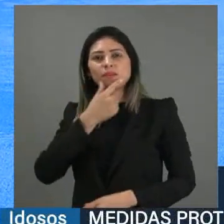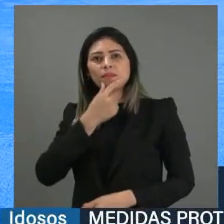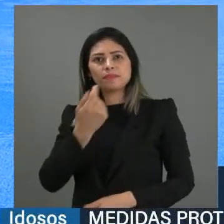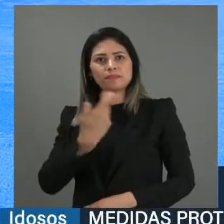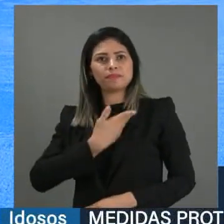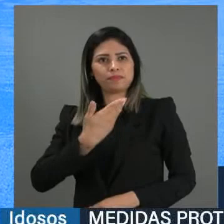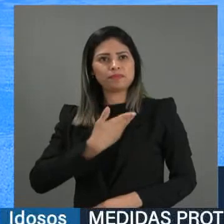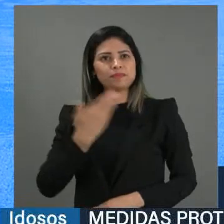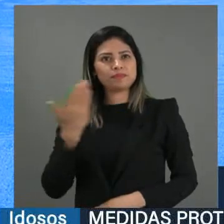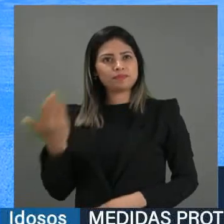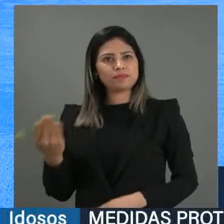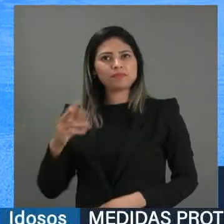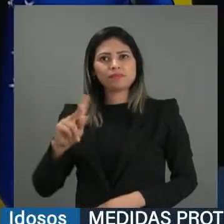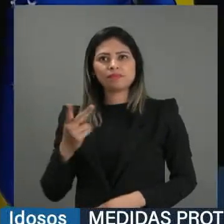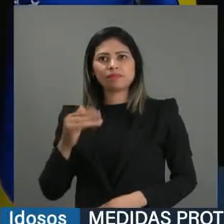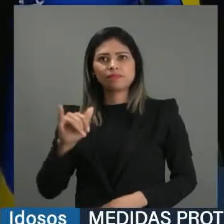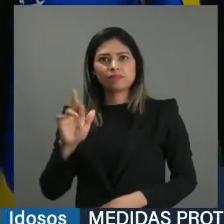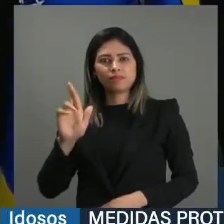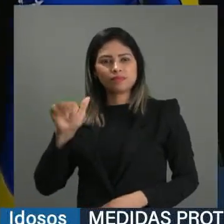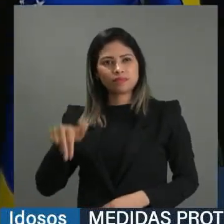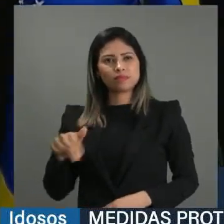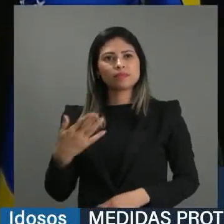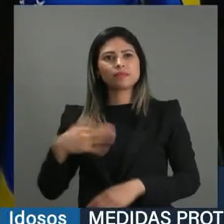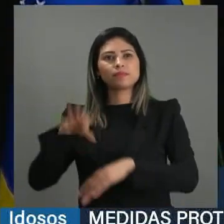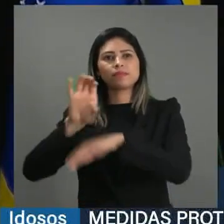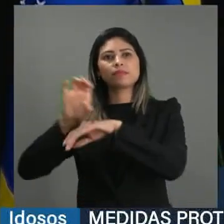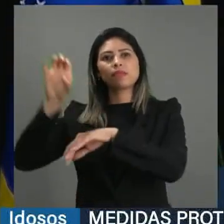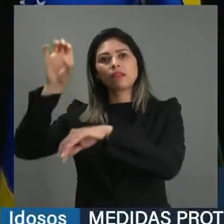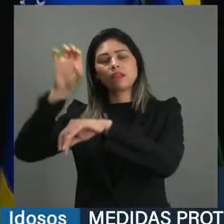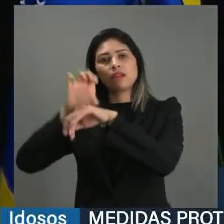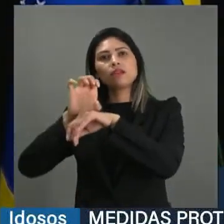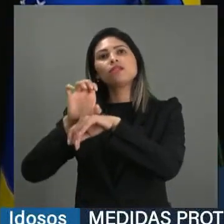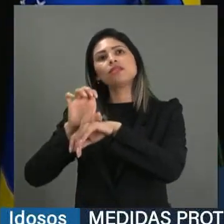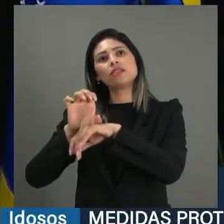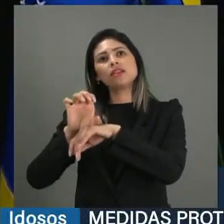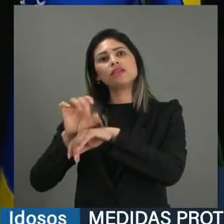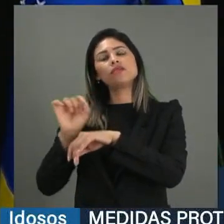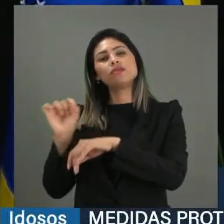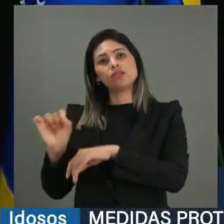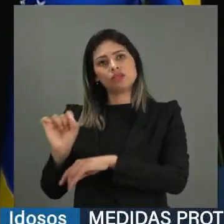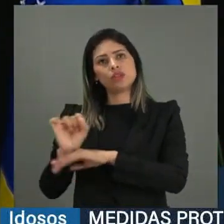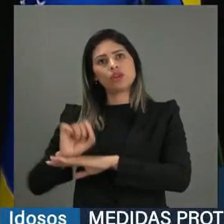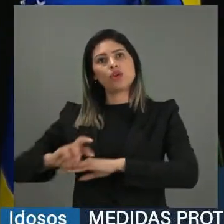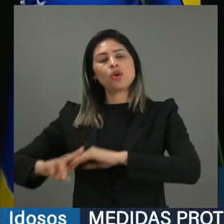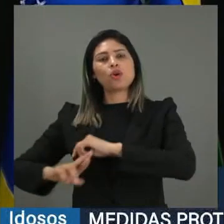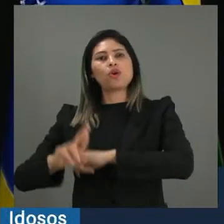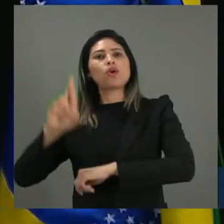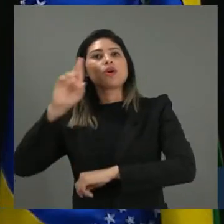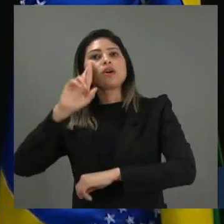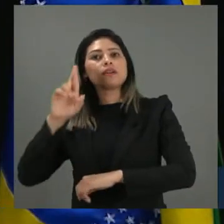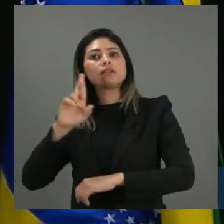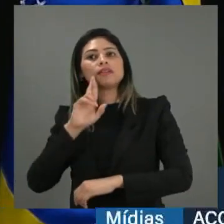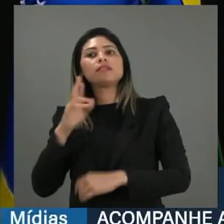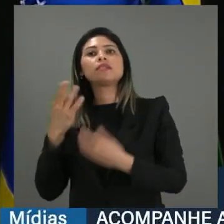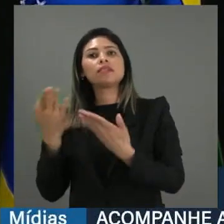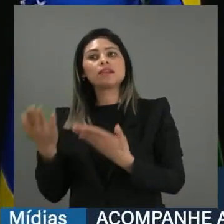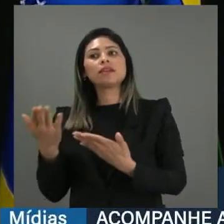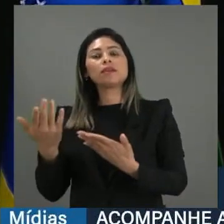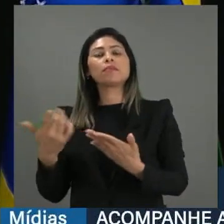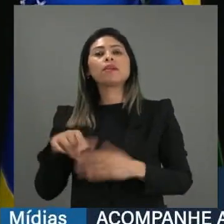estado de Roraima, senhoras senadoras, senhores senadores, funcionários dessa casa, assessores e